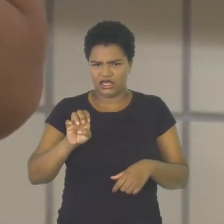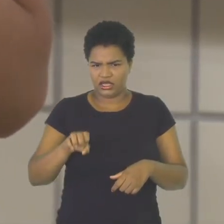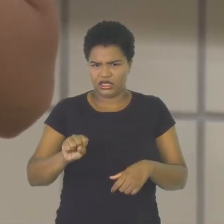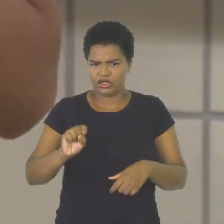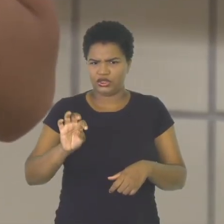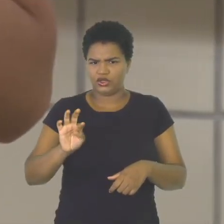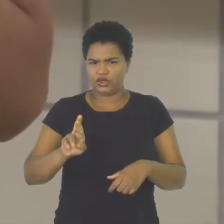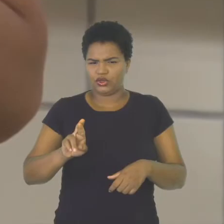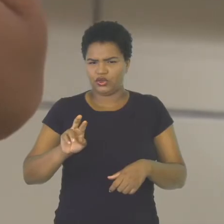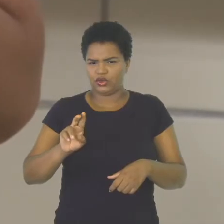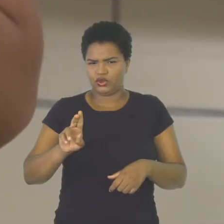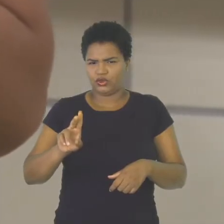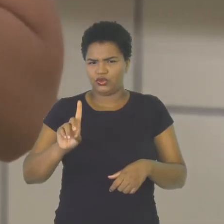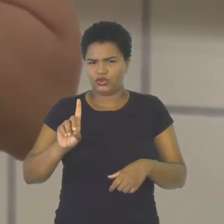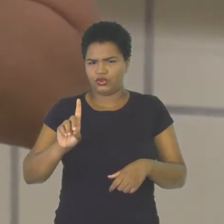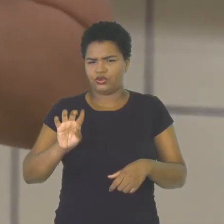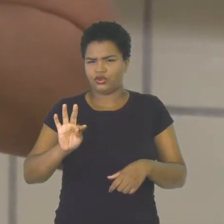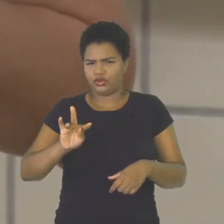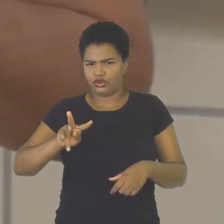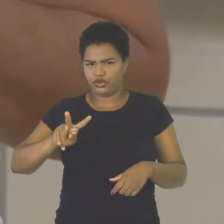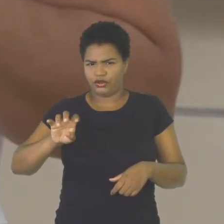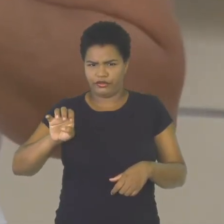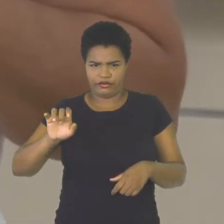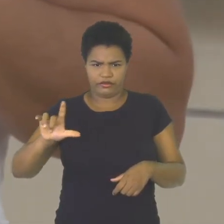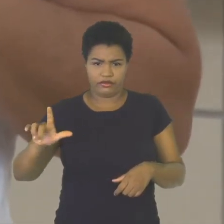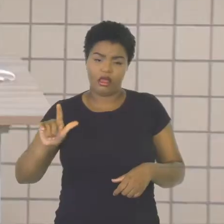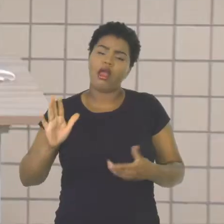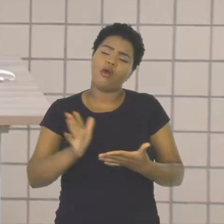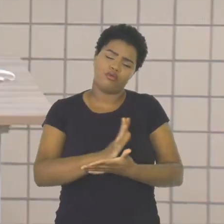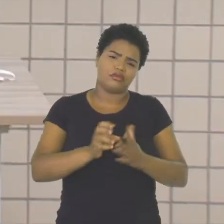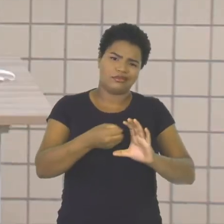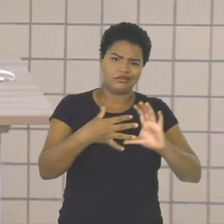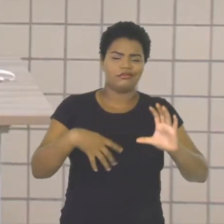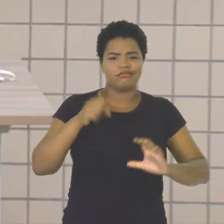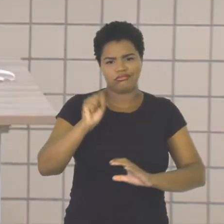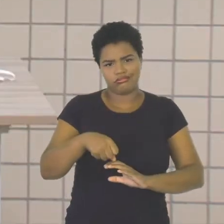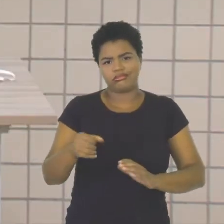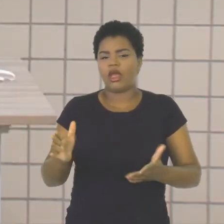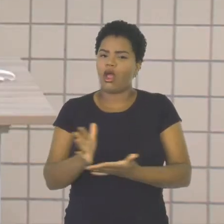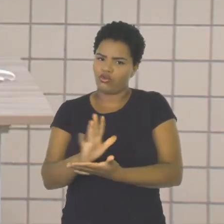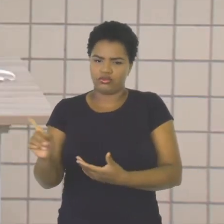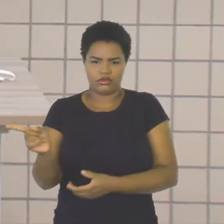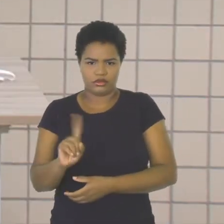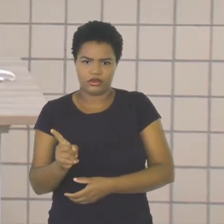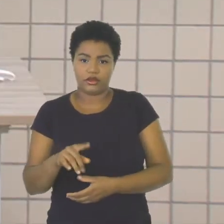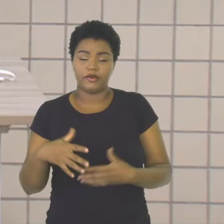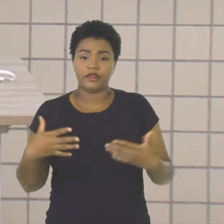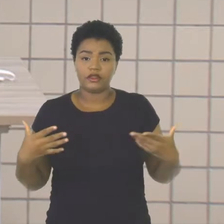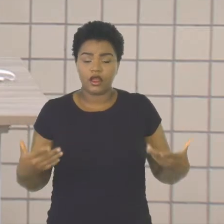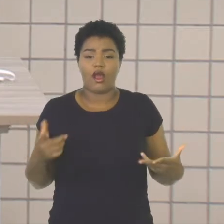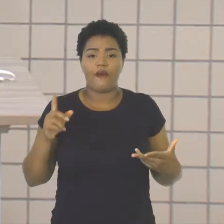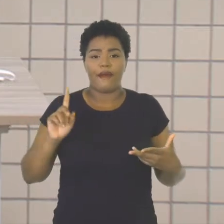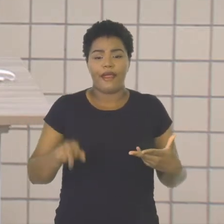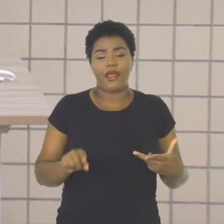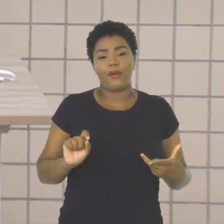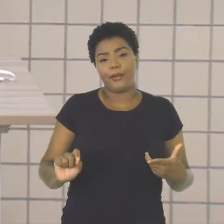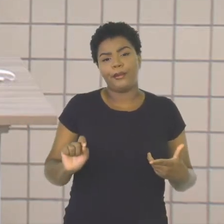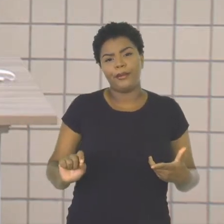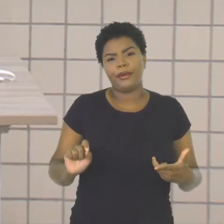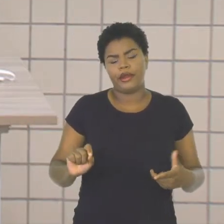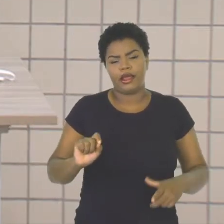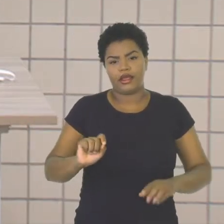algumas características sim, em outras não. Então, a questão da indestrutibilidade é justamente essa: a matéria só pode